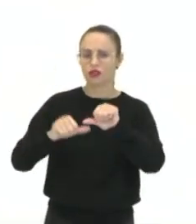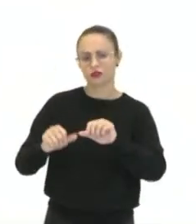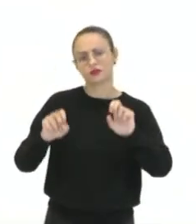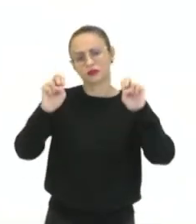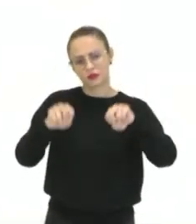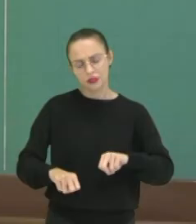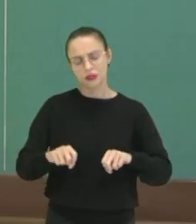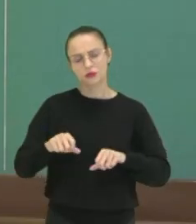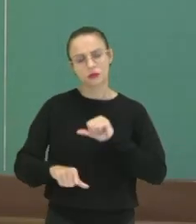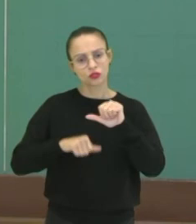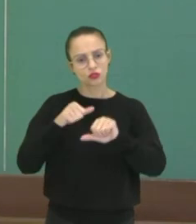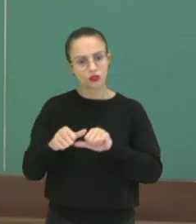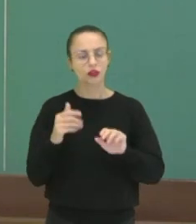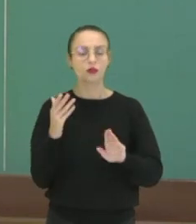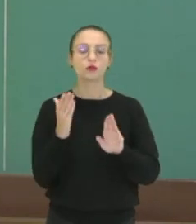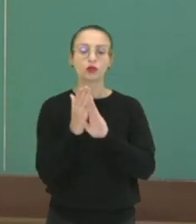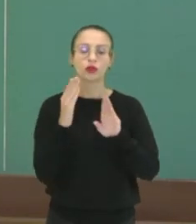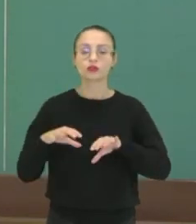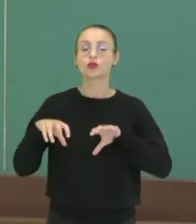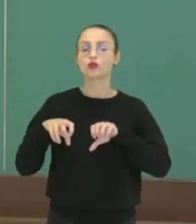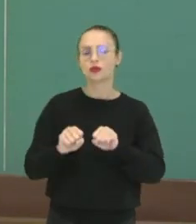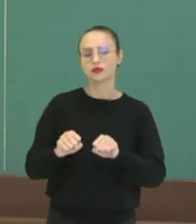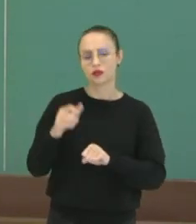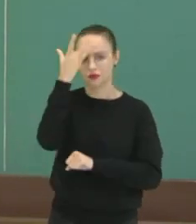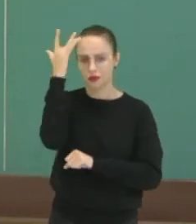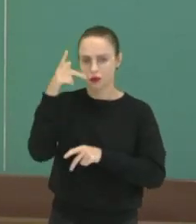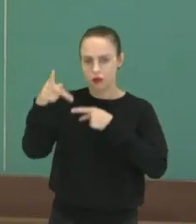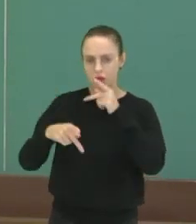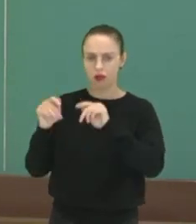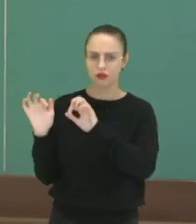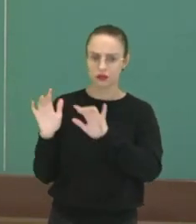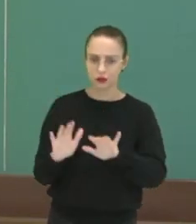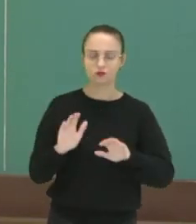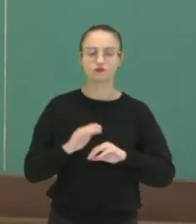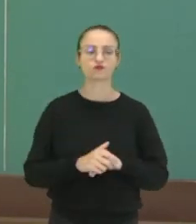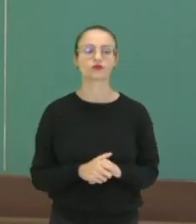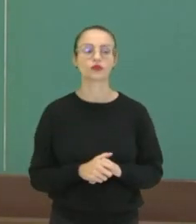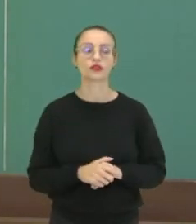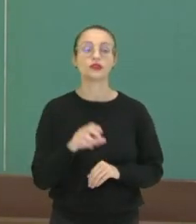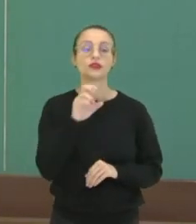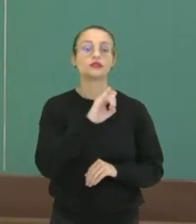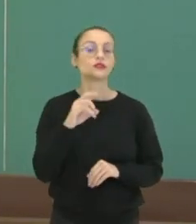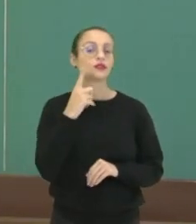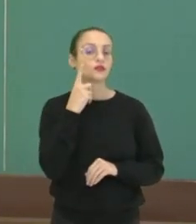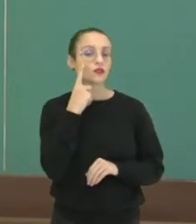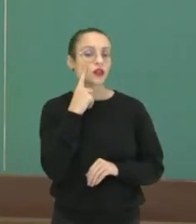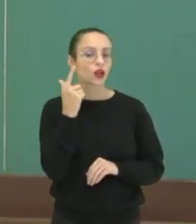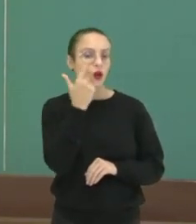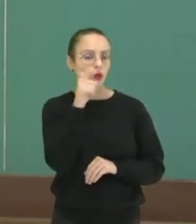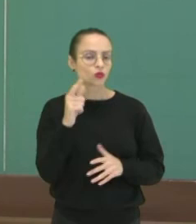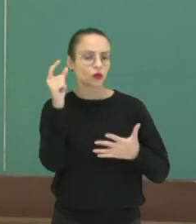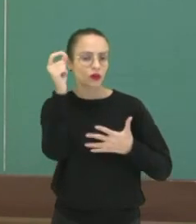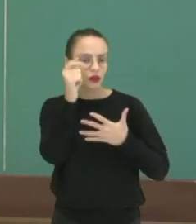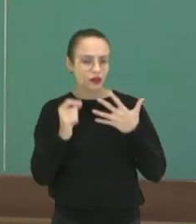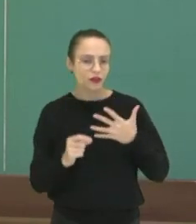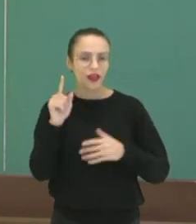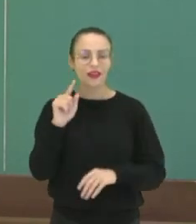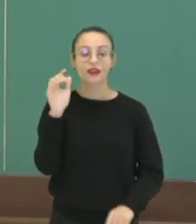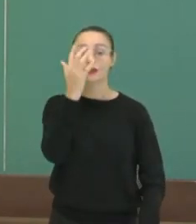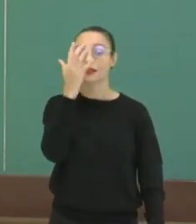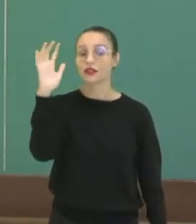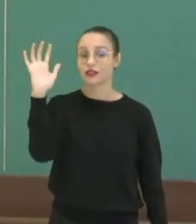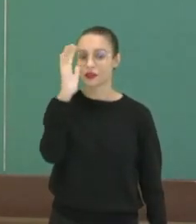bastante modificado em função da ocupação da região, né? Se a gente levar em conta ali um outro critério que é o clima,